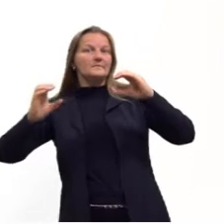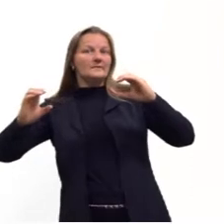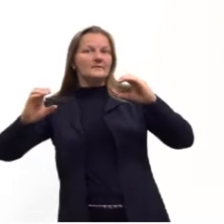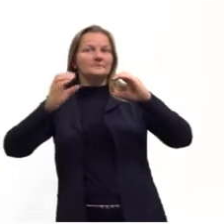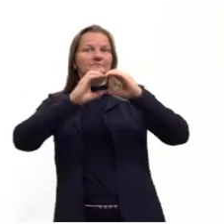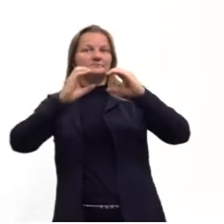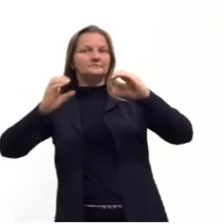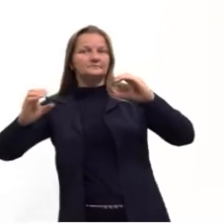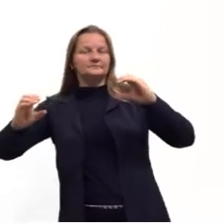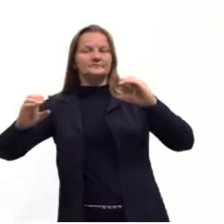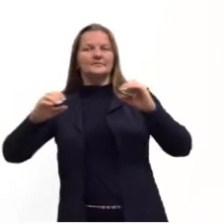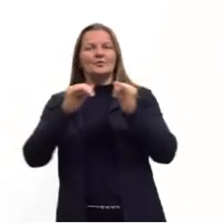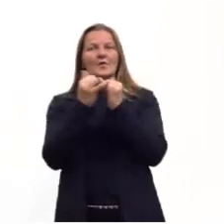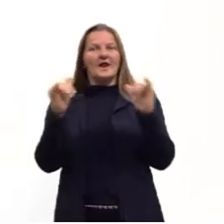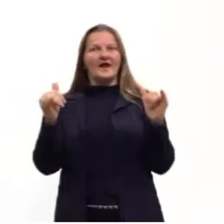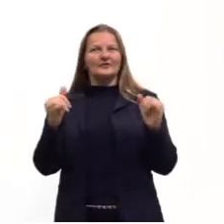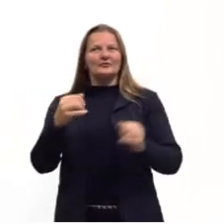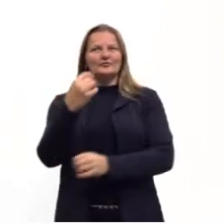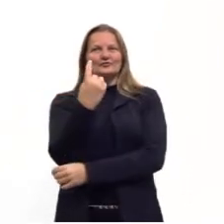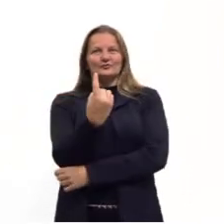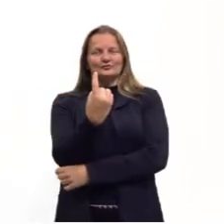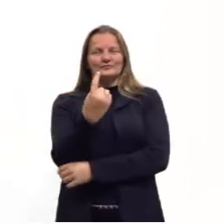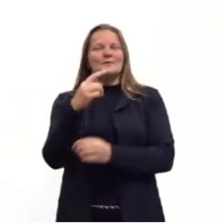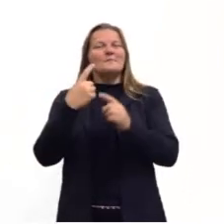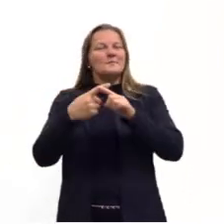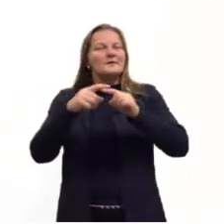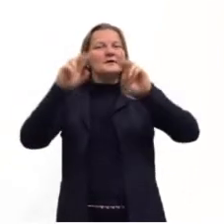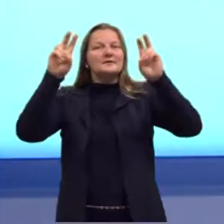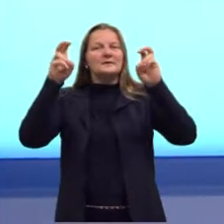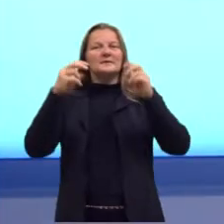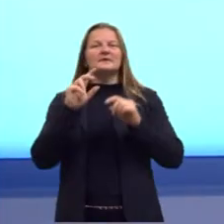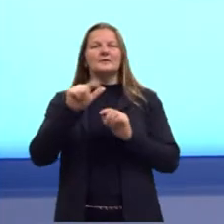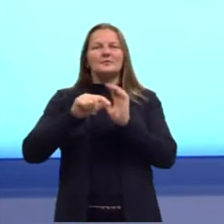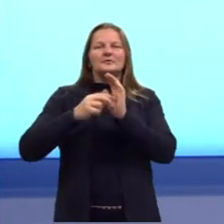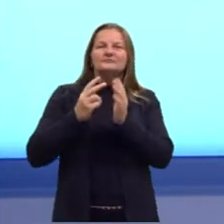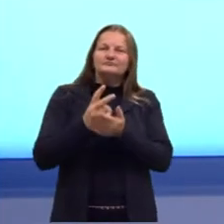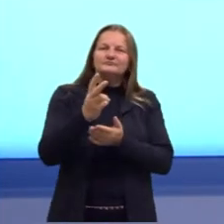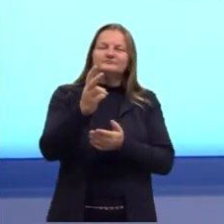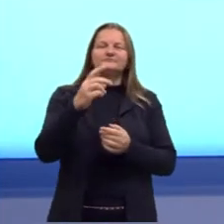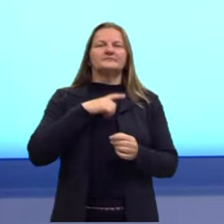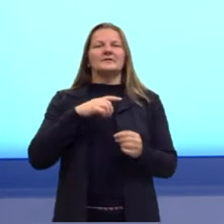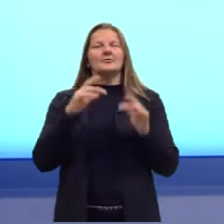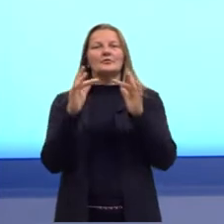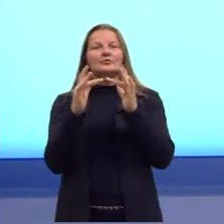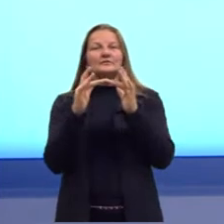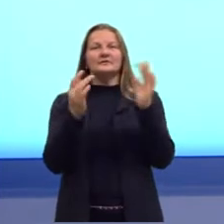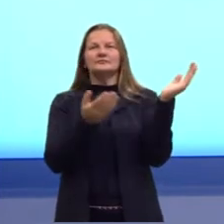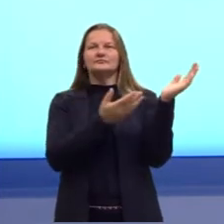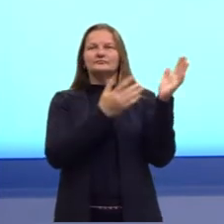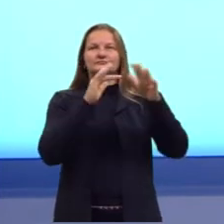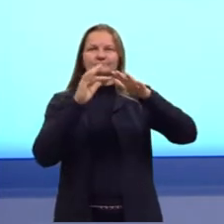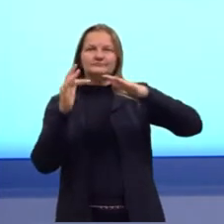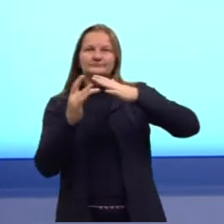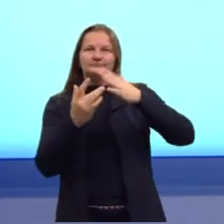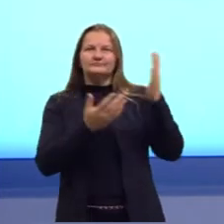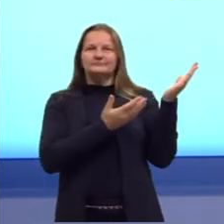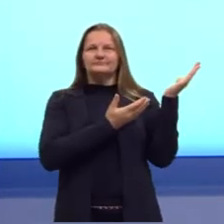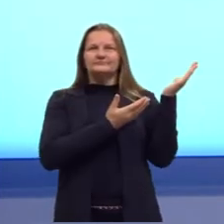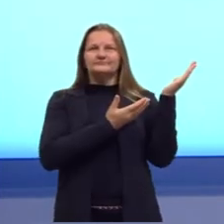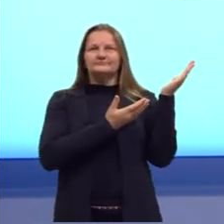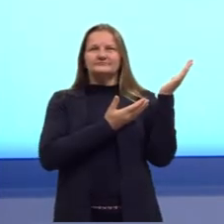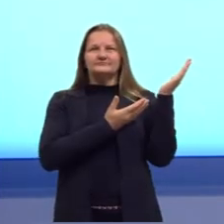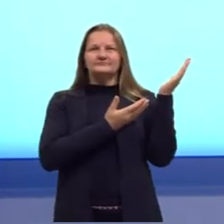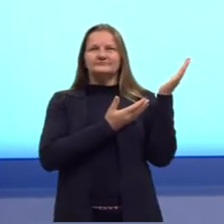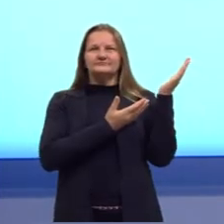porque a gente vai seguir nesse tema lembrando vocês podem entrar em contato comigo pelas redes sociais tá eu só quero